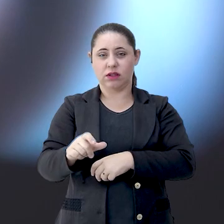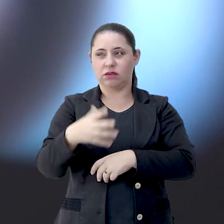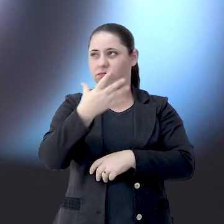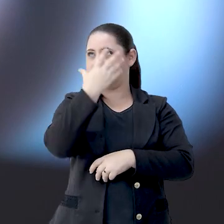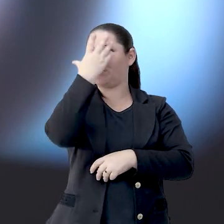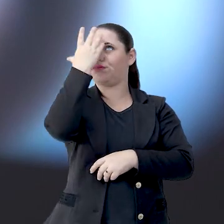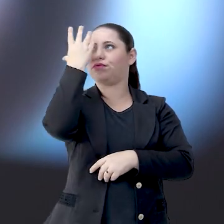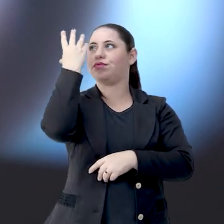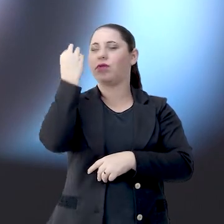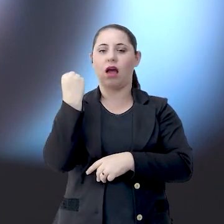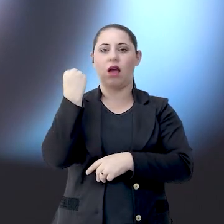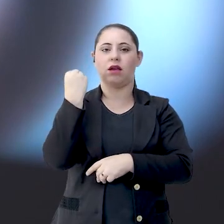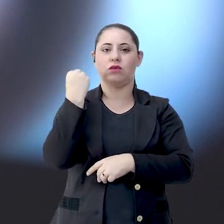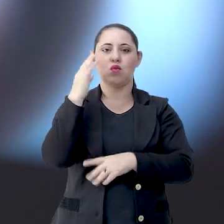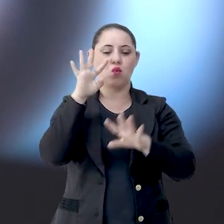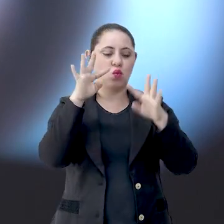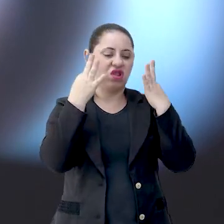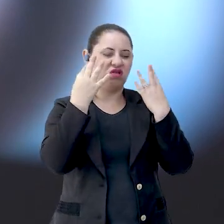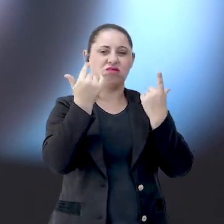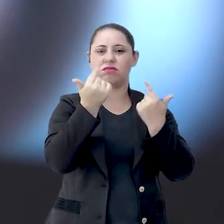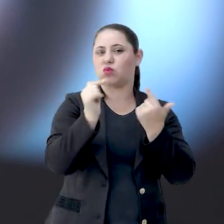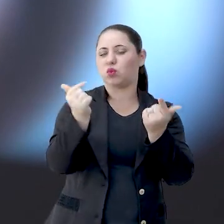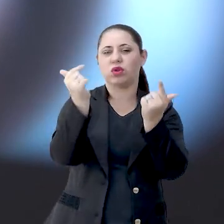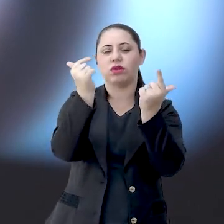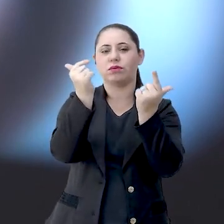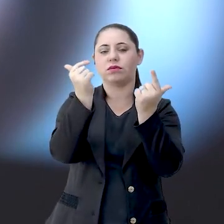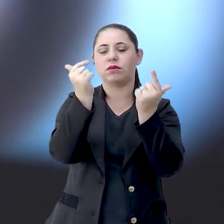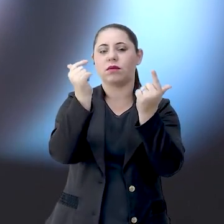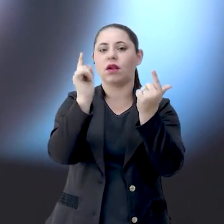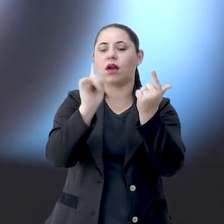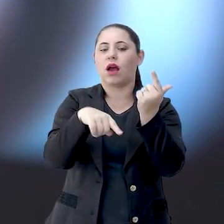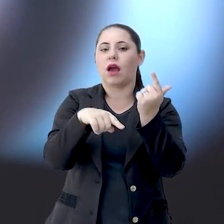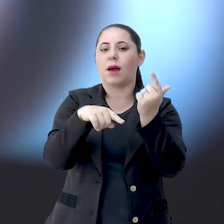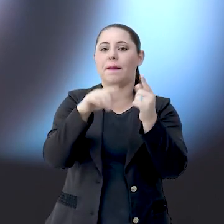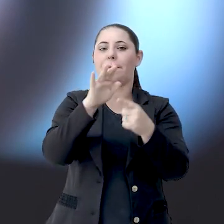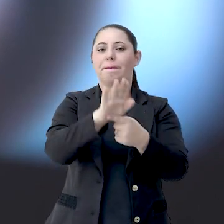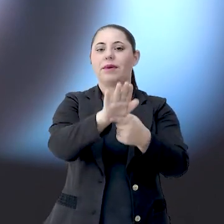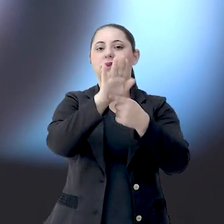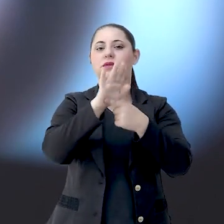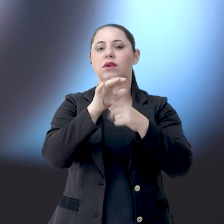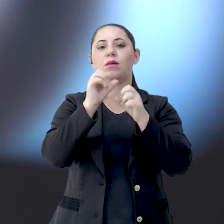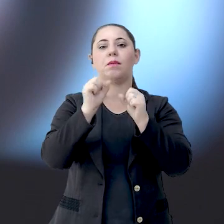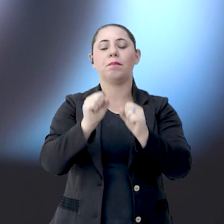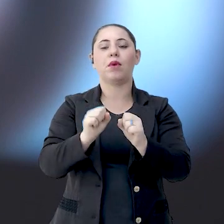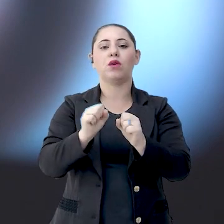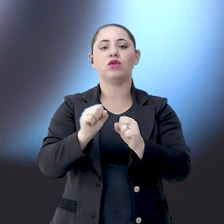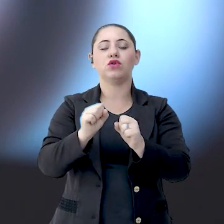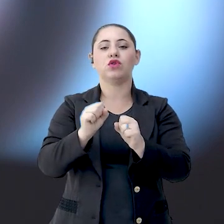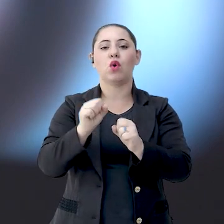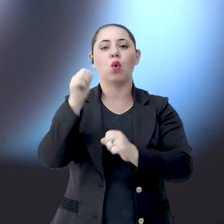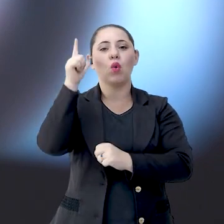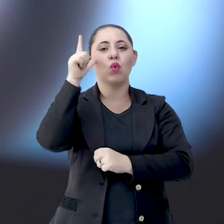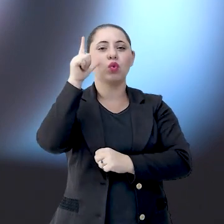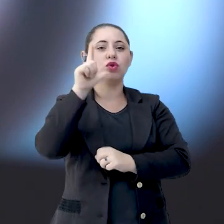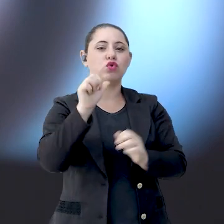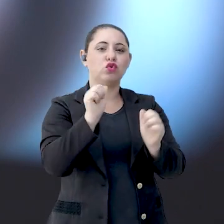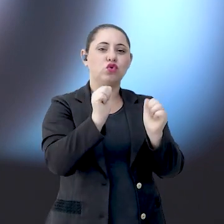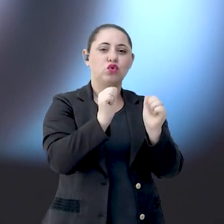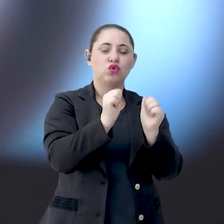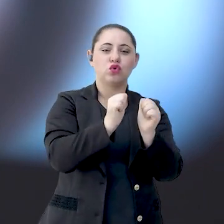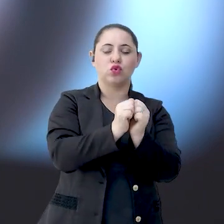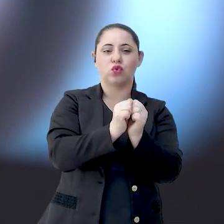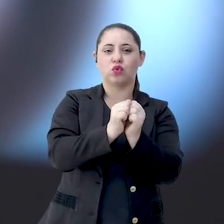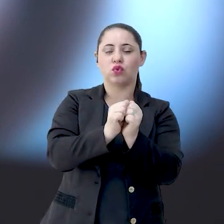que os prefeitos deixam de lado e se esquecem, não se atentam, enquanto há uma série de benefícios que podem